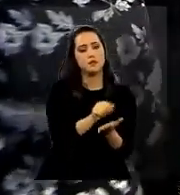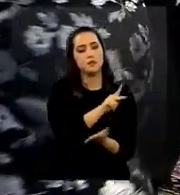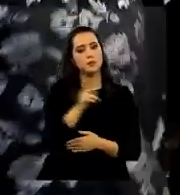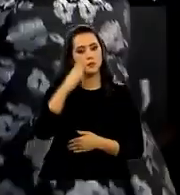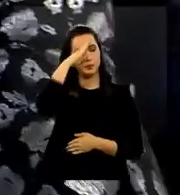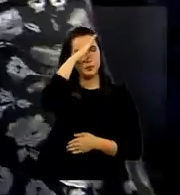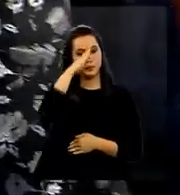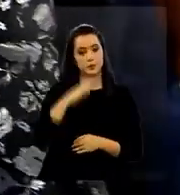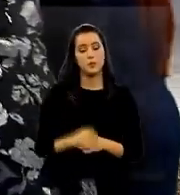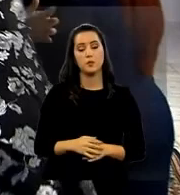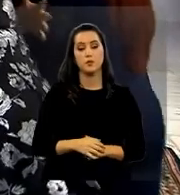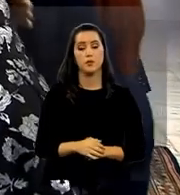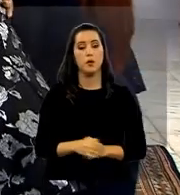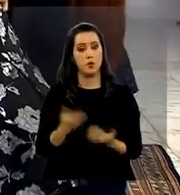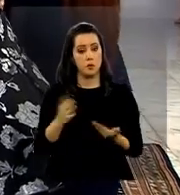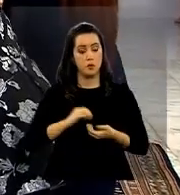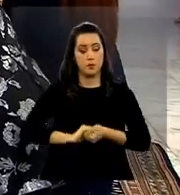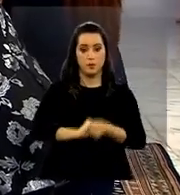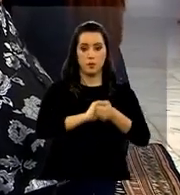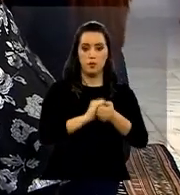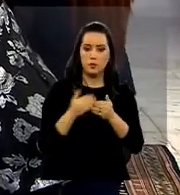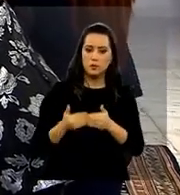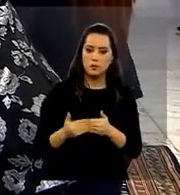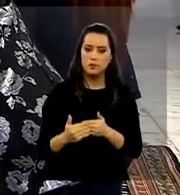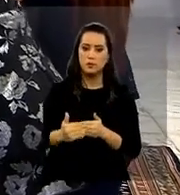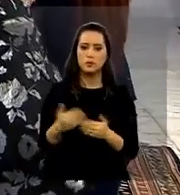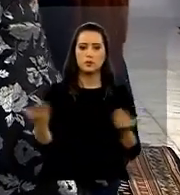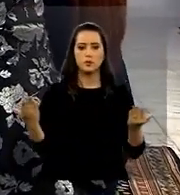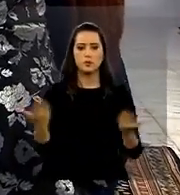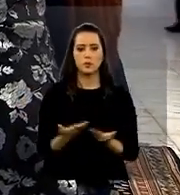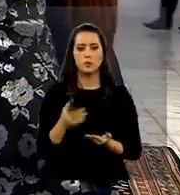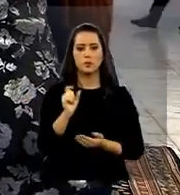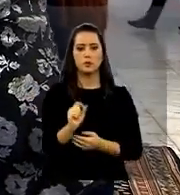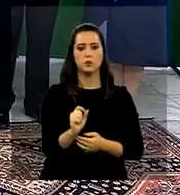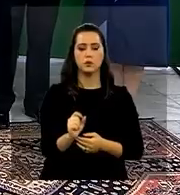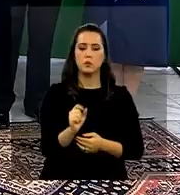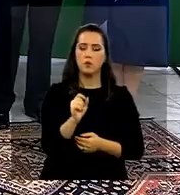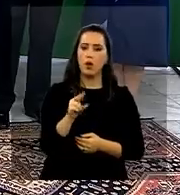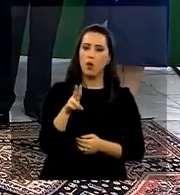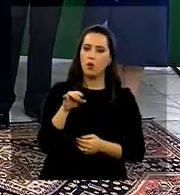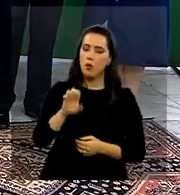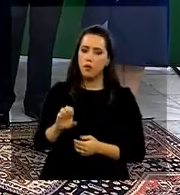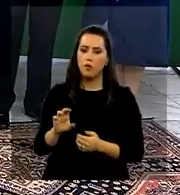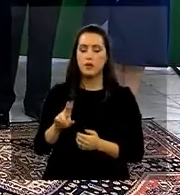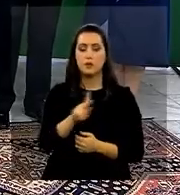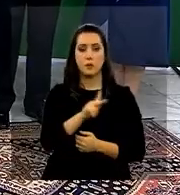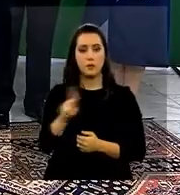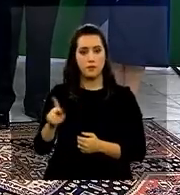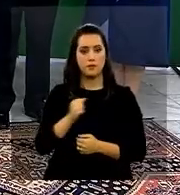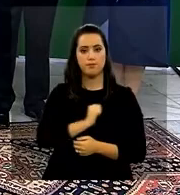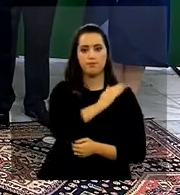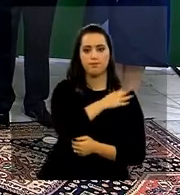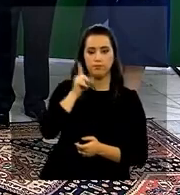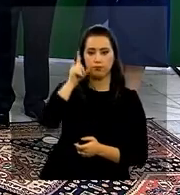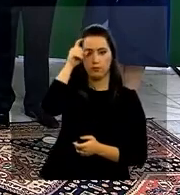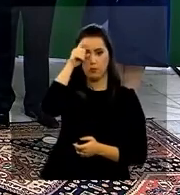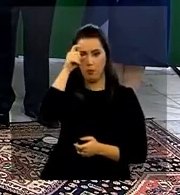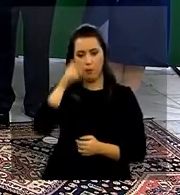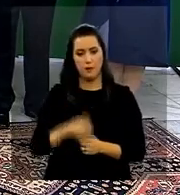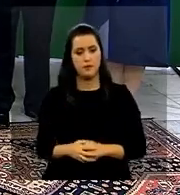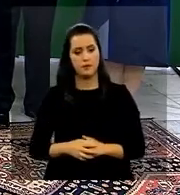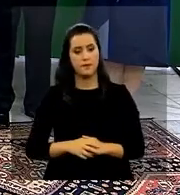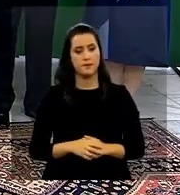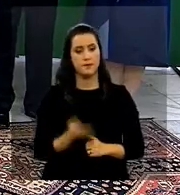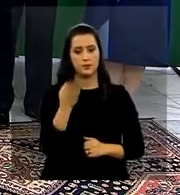Jair Bolsonaro. Os cumprimentos continuam agora com o vice-presidente Hamilton Mourão,